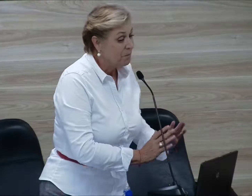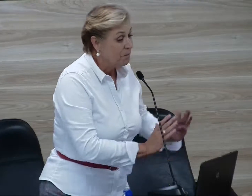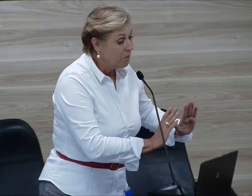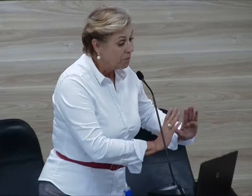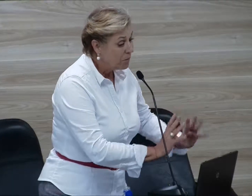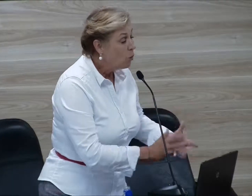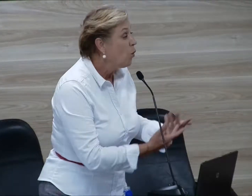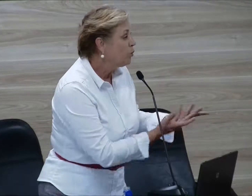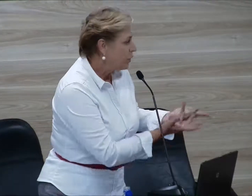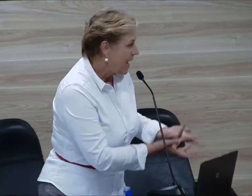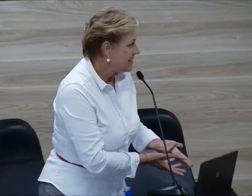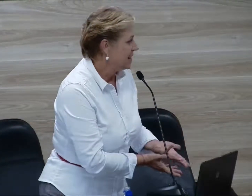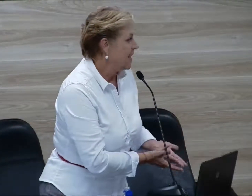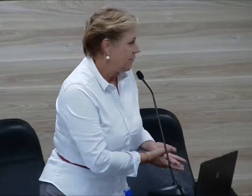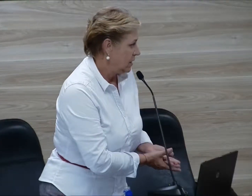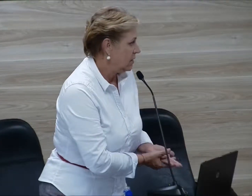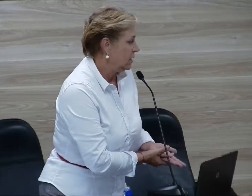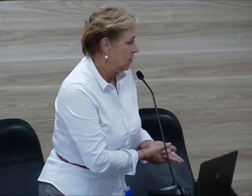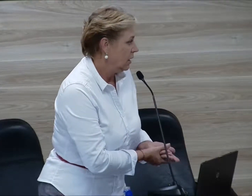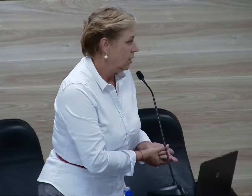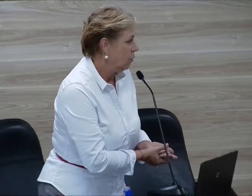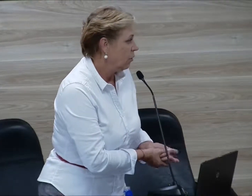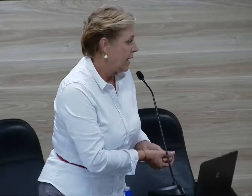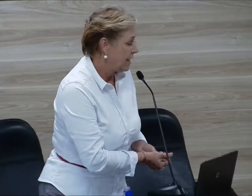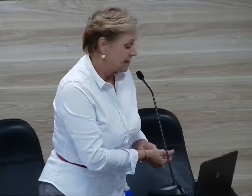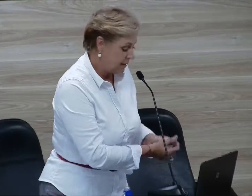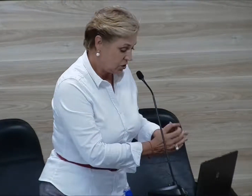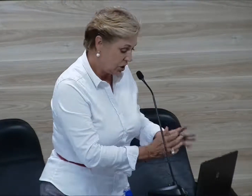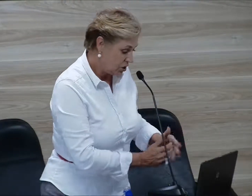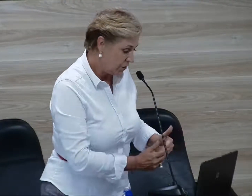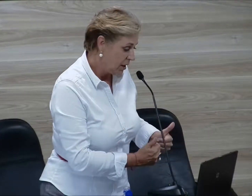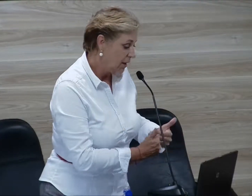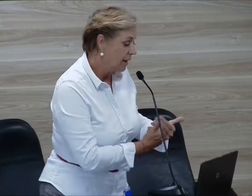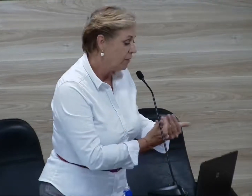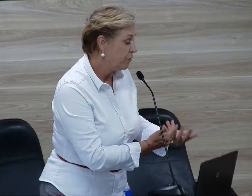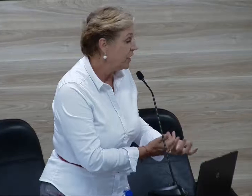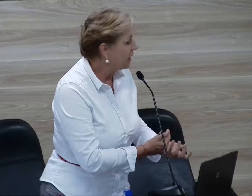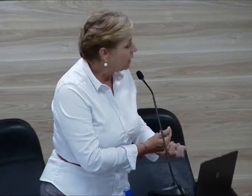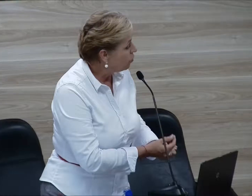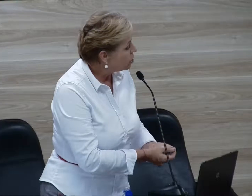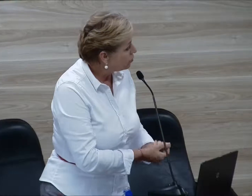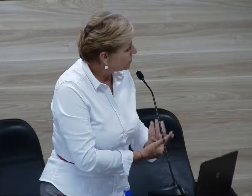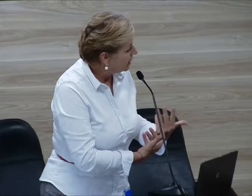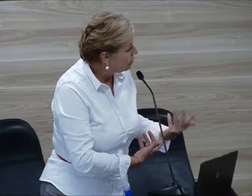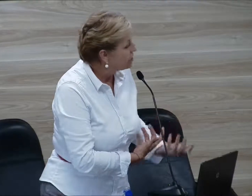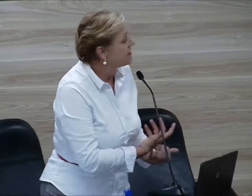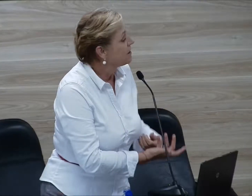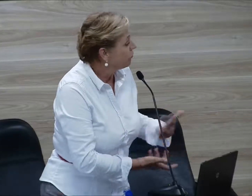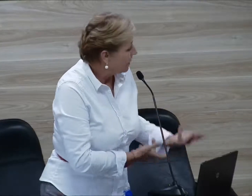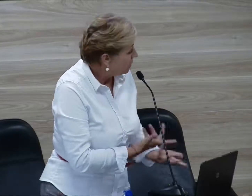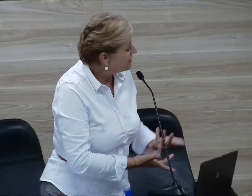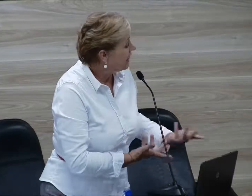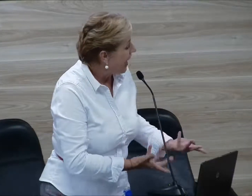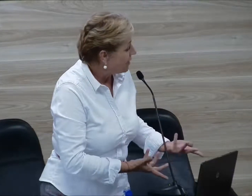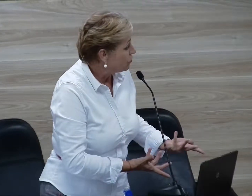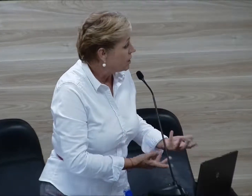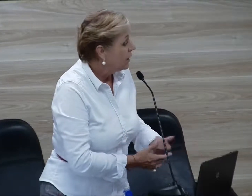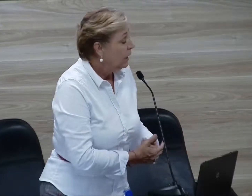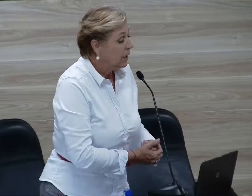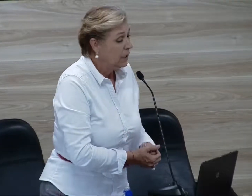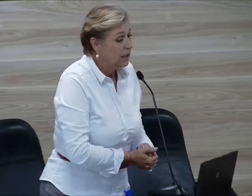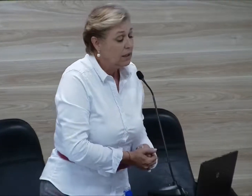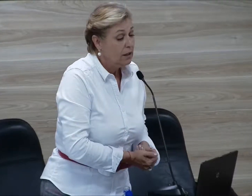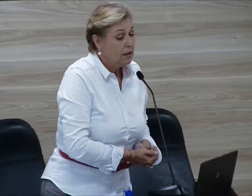medidas culturais que devem ser colocadas, e a gente vê que hoje os ânimos estão tão